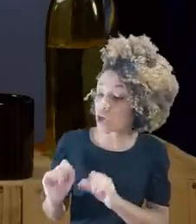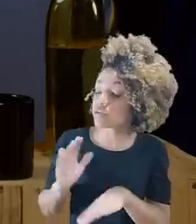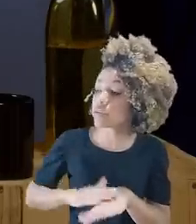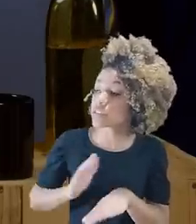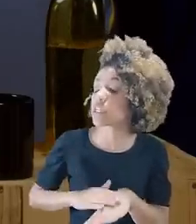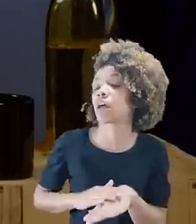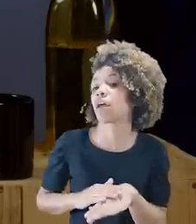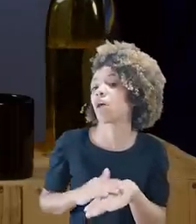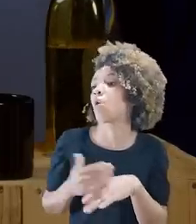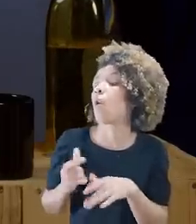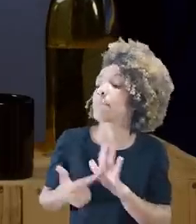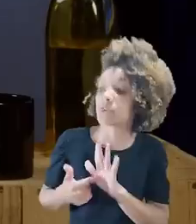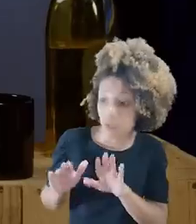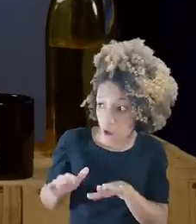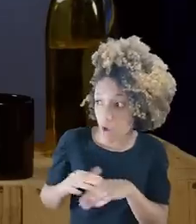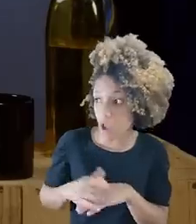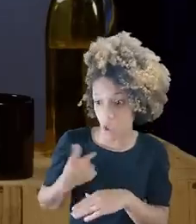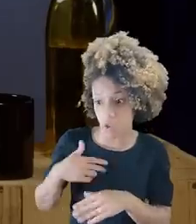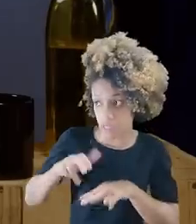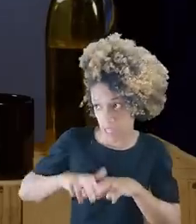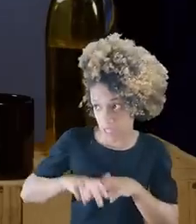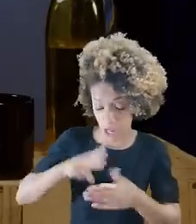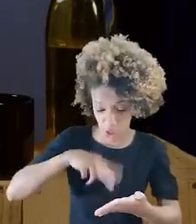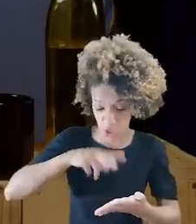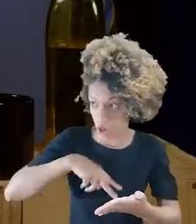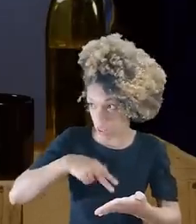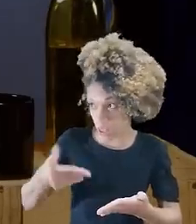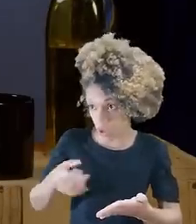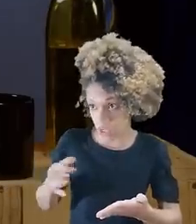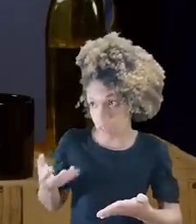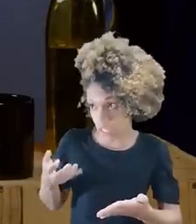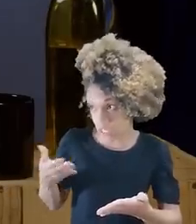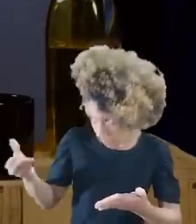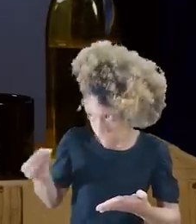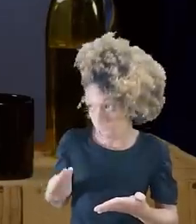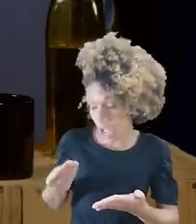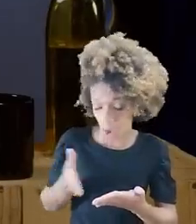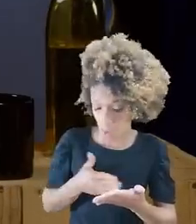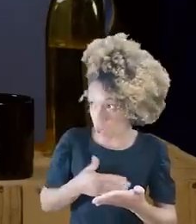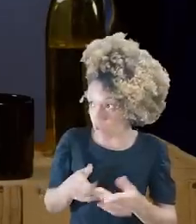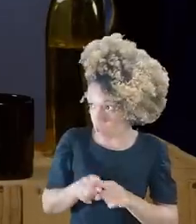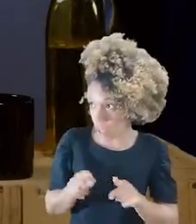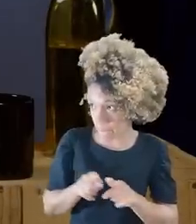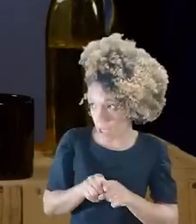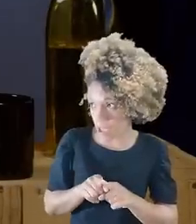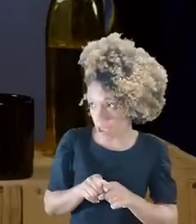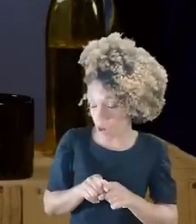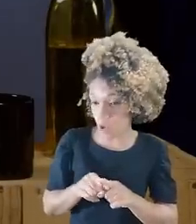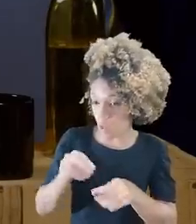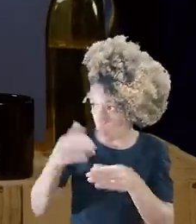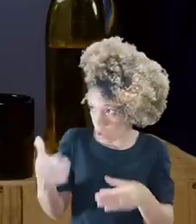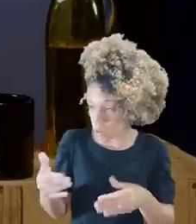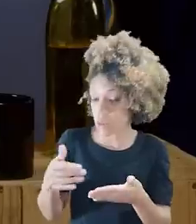seu seu papel sulfite uma caneta desenho alguma coisa aí aí já pega lá o as coisas do do da Copa que ele adora fazer as